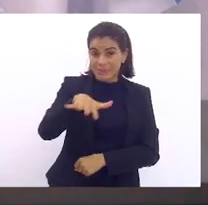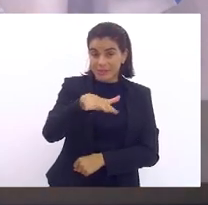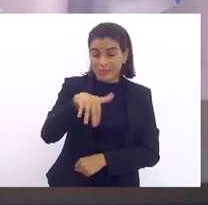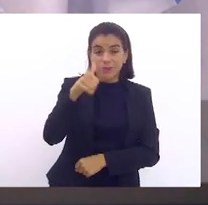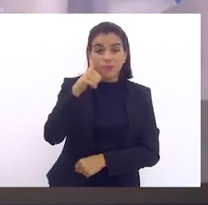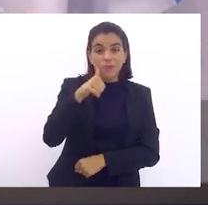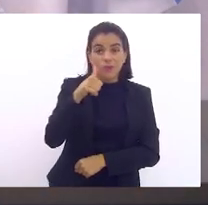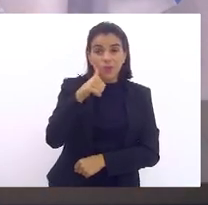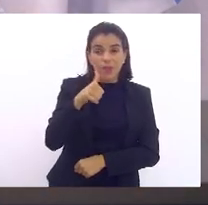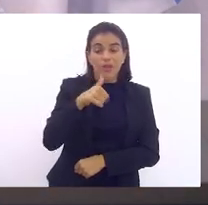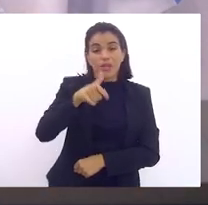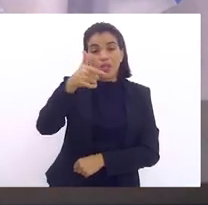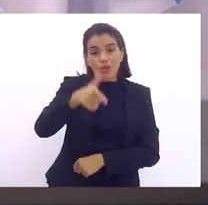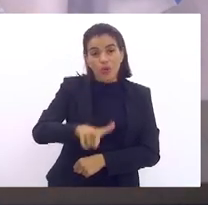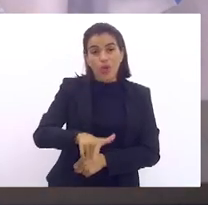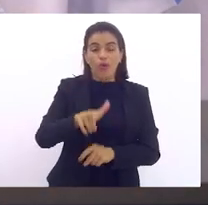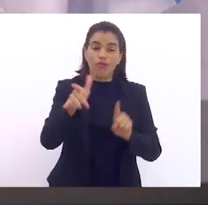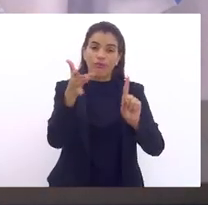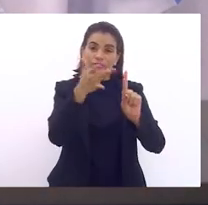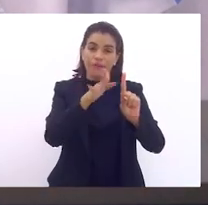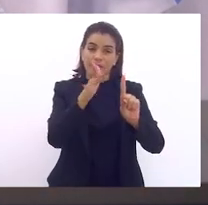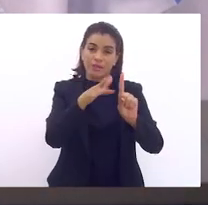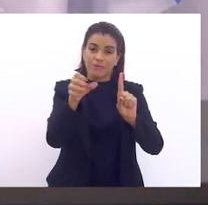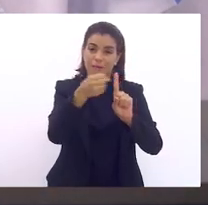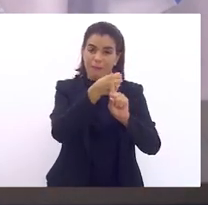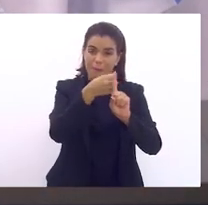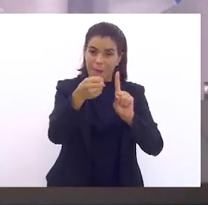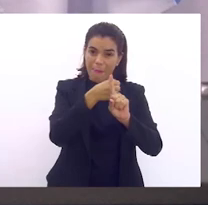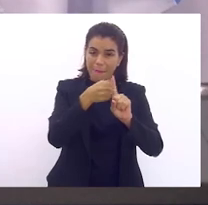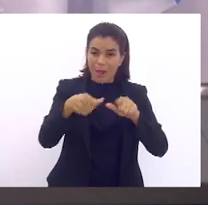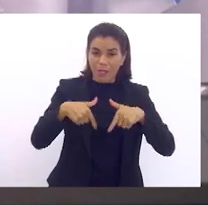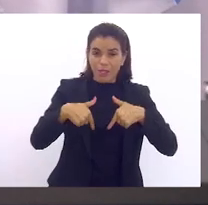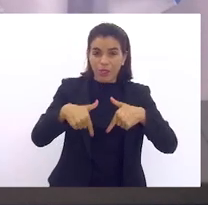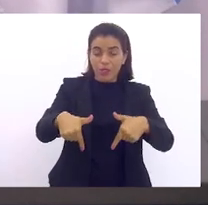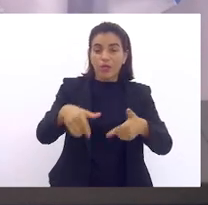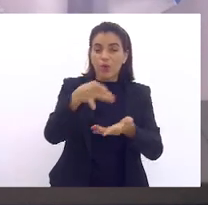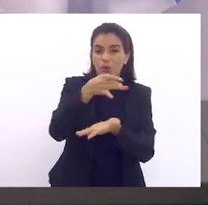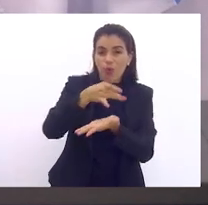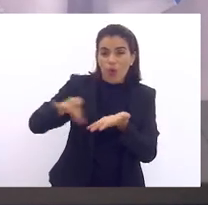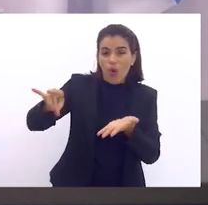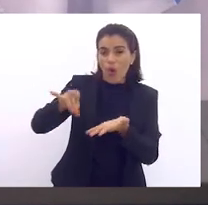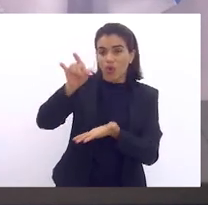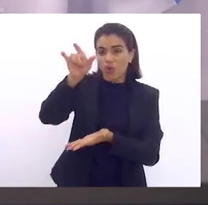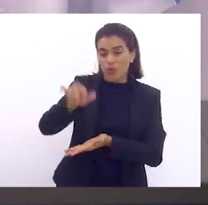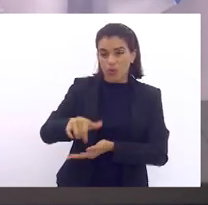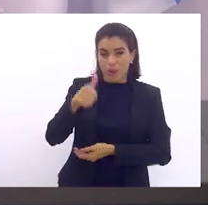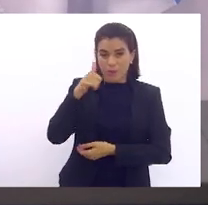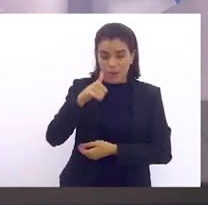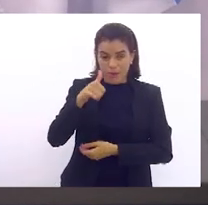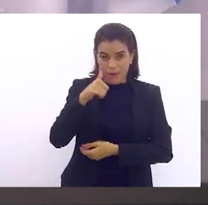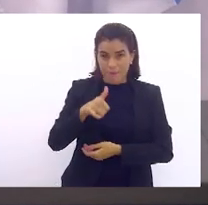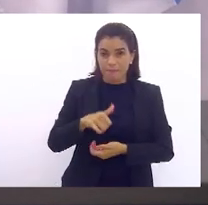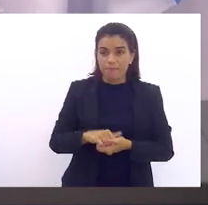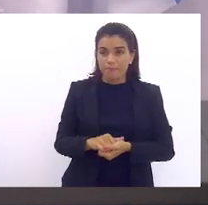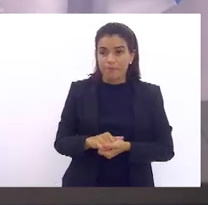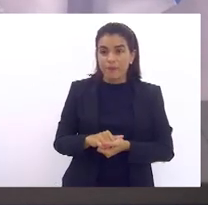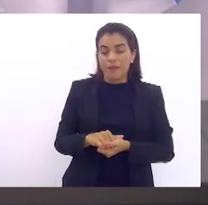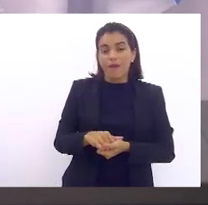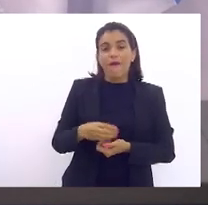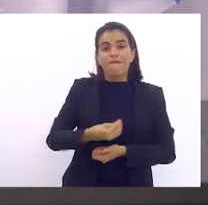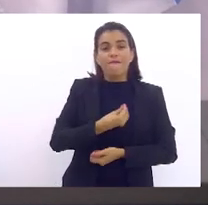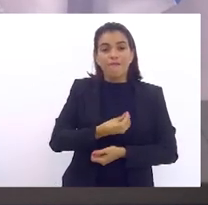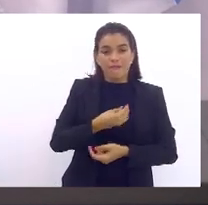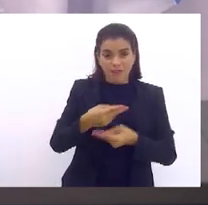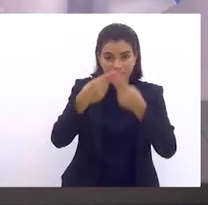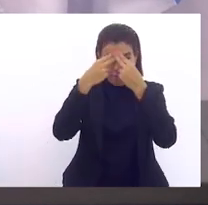de revitimização com condutas machistas e misóginas que fizeram reviver traumas já